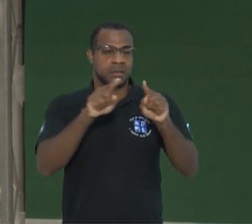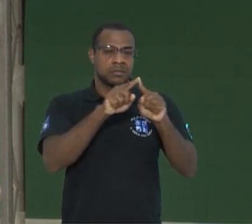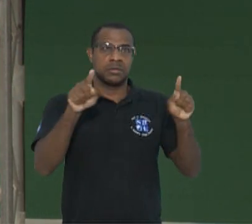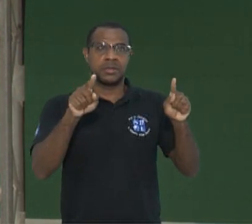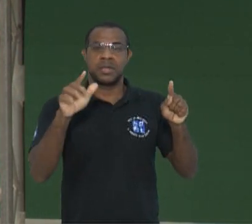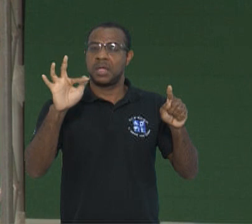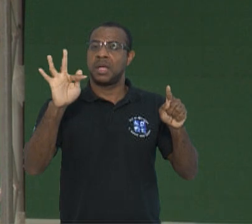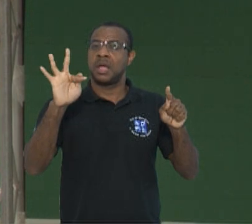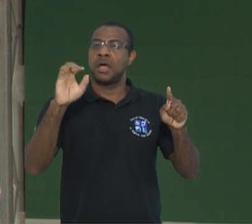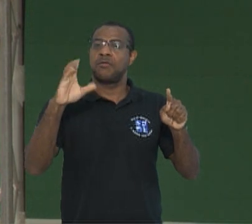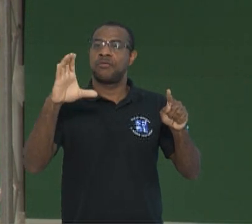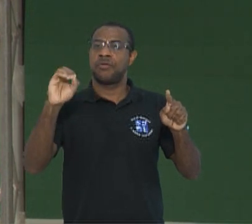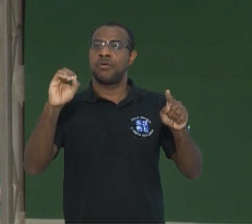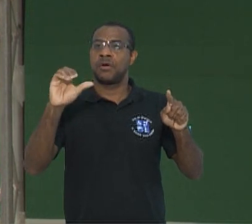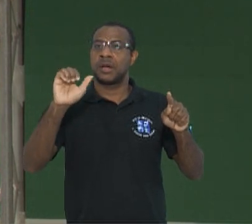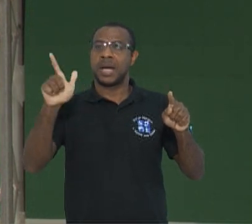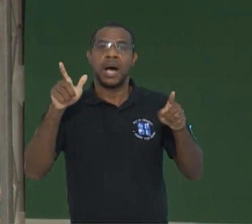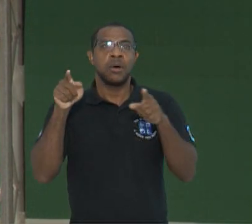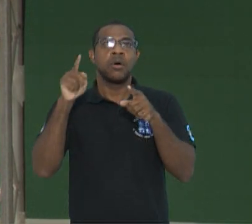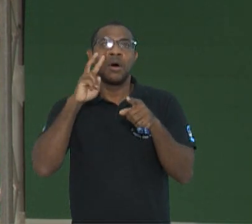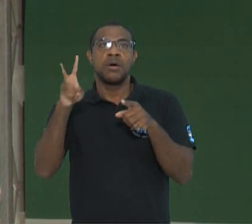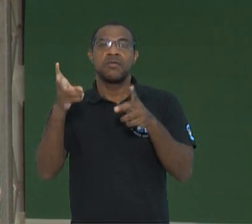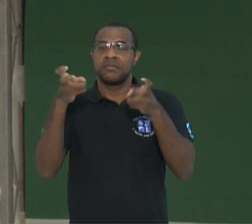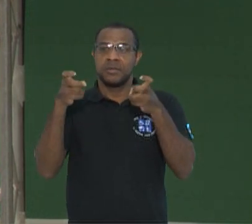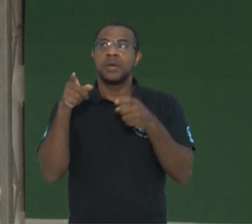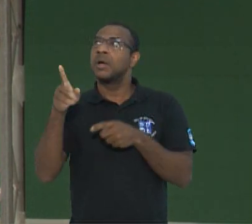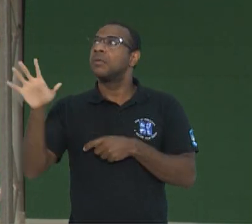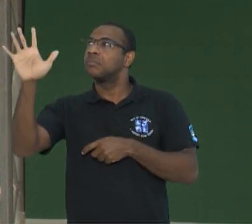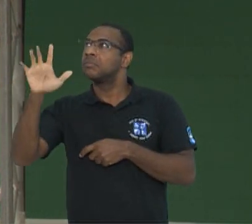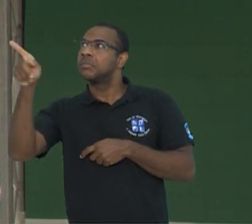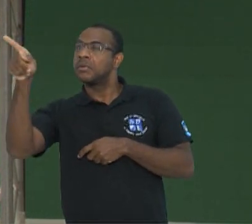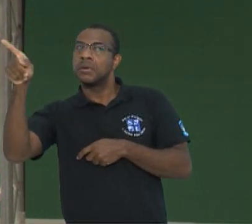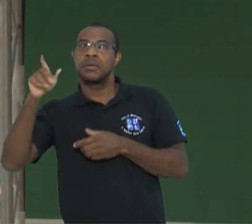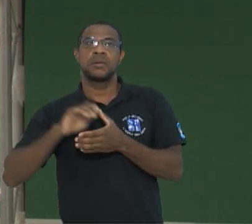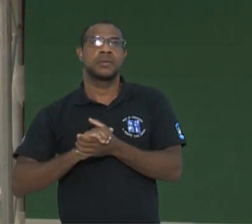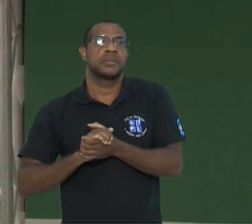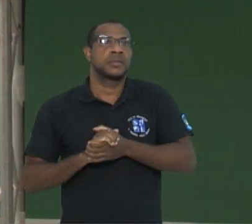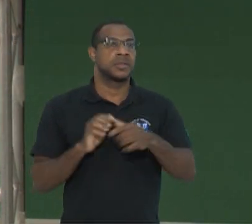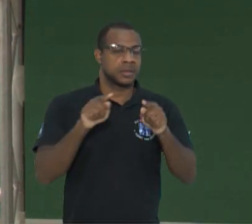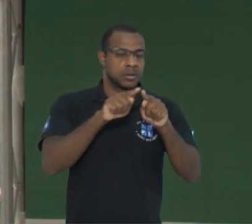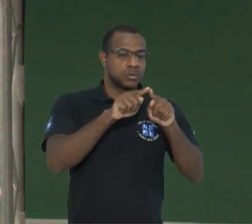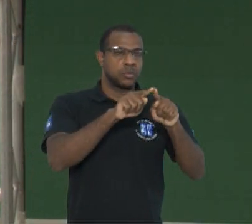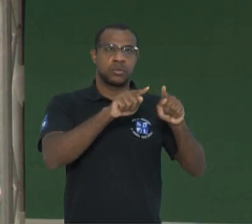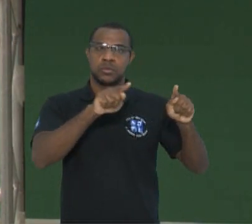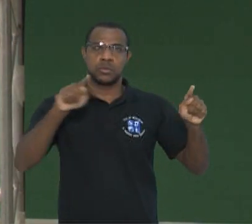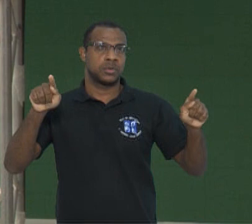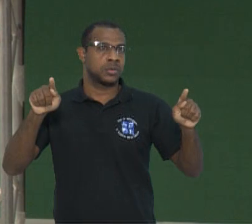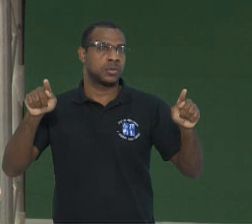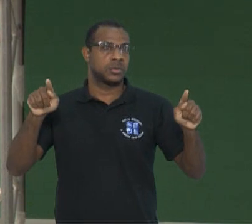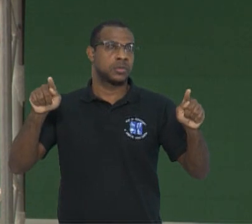que B é a distância da origem até o extremo do eixo